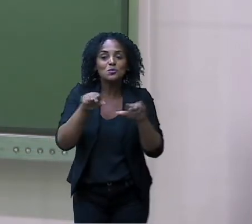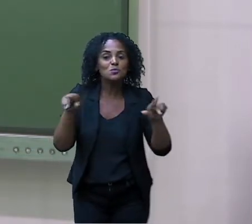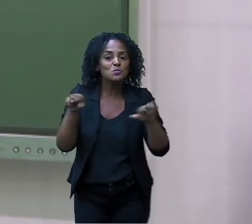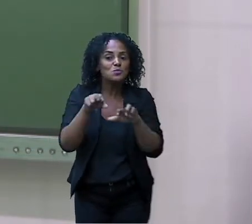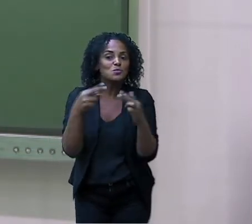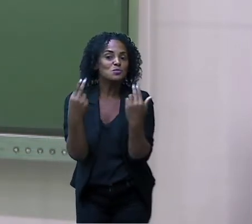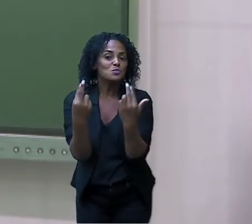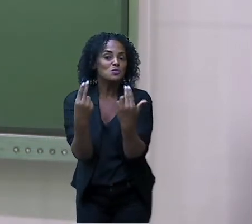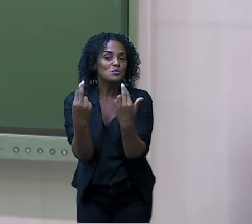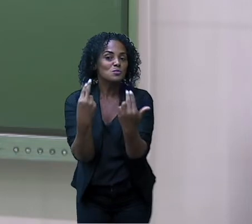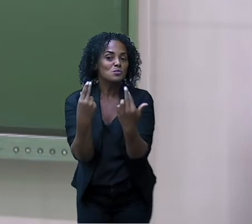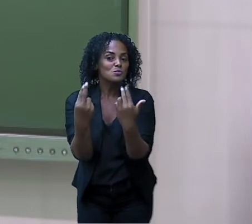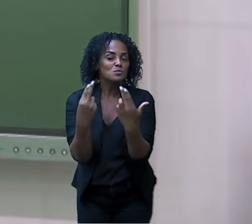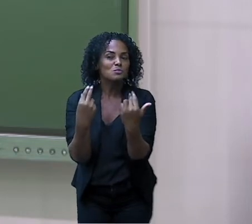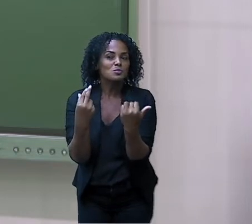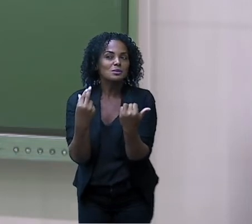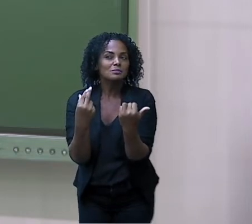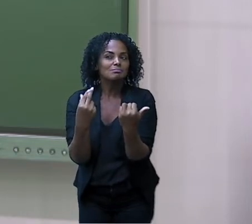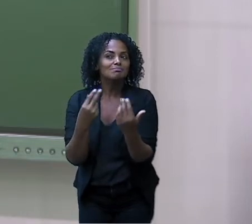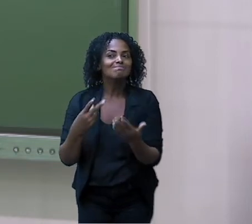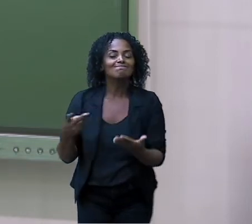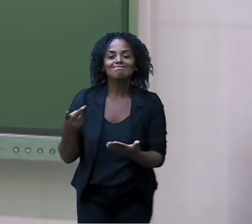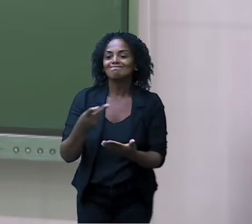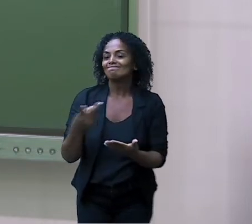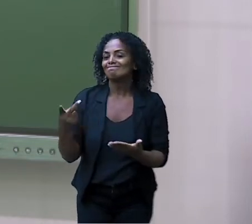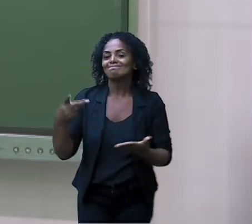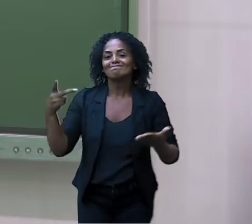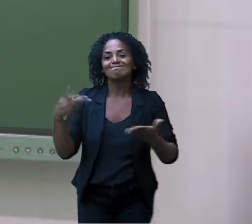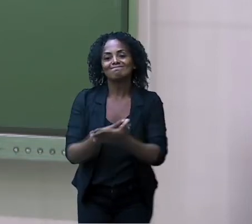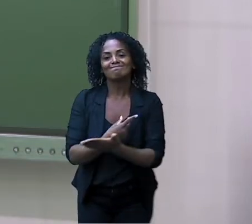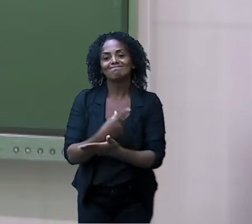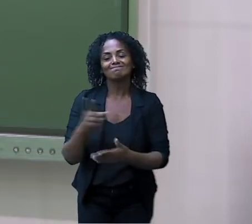Esse também você já abriu, eu acho. Não. Ah.